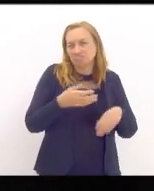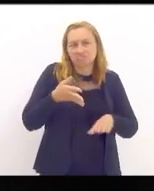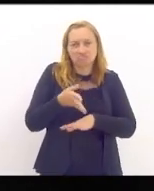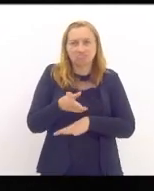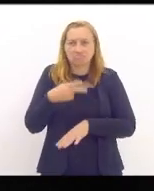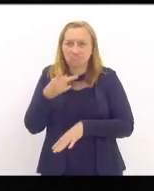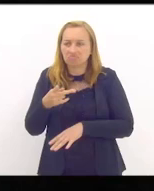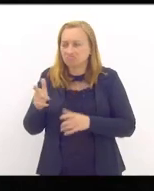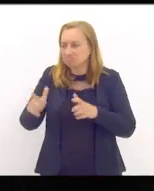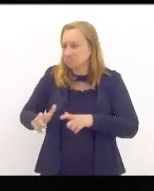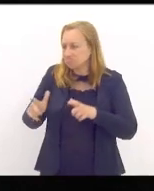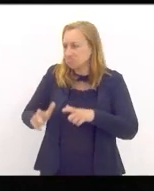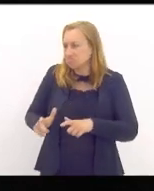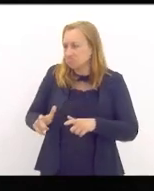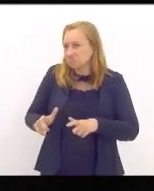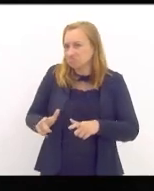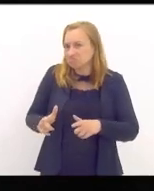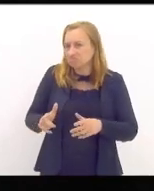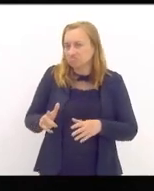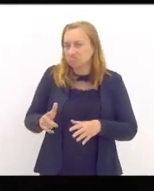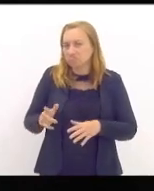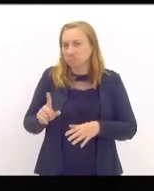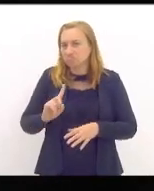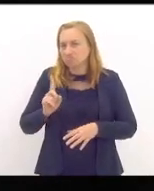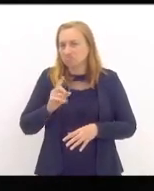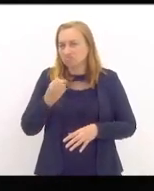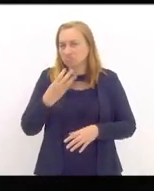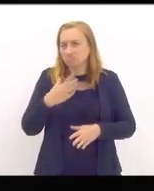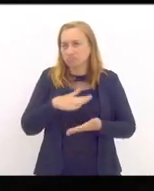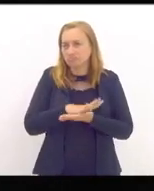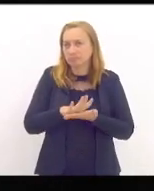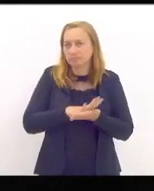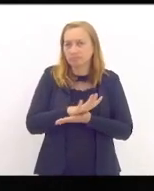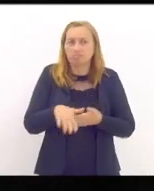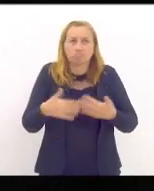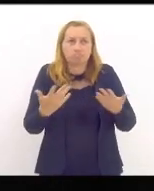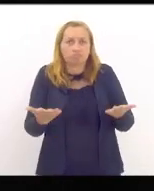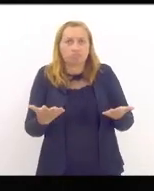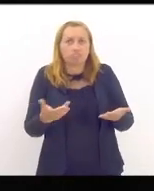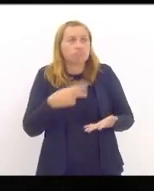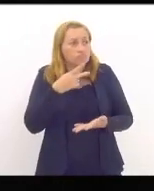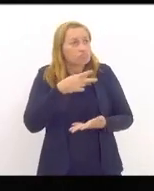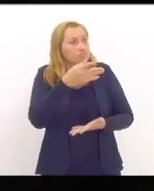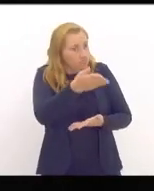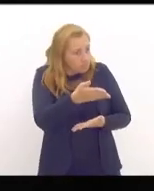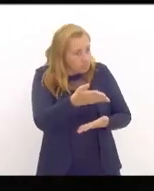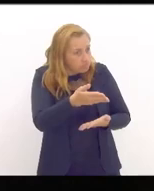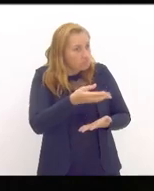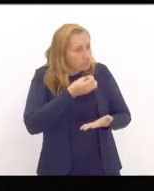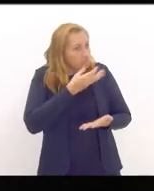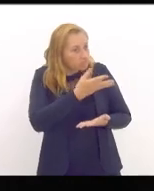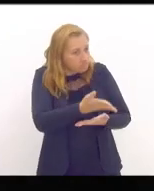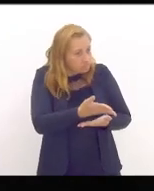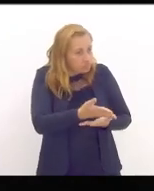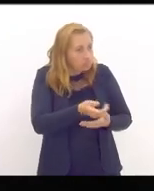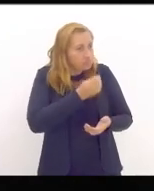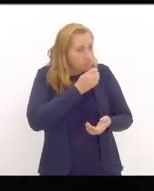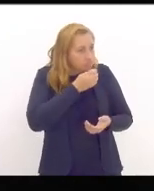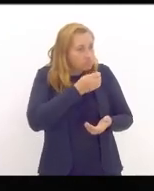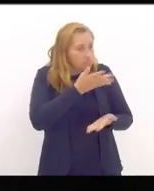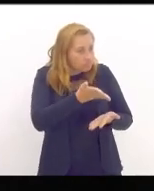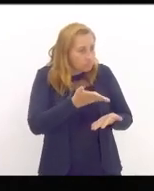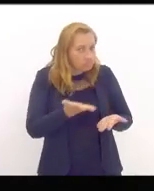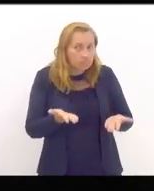a dizer que aquele espaço ali não serve para nada aliás foi afirmado isto ainda há pouco no microfone